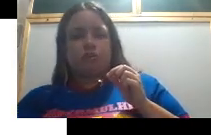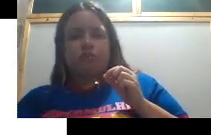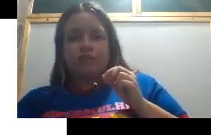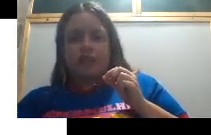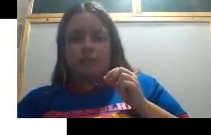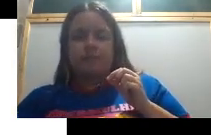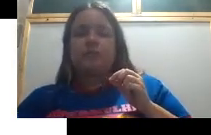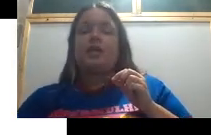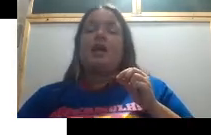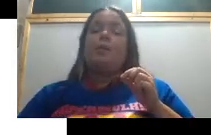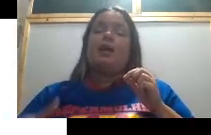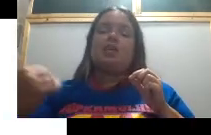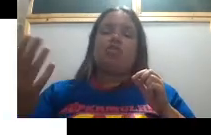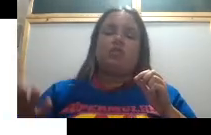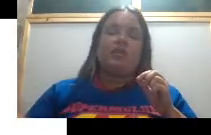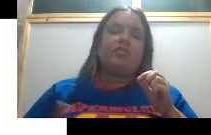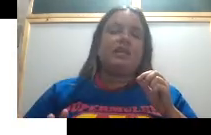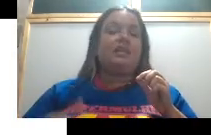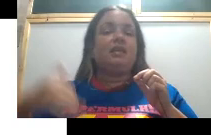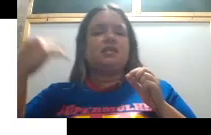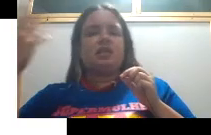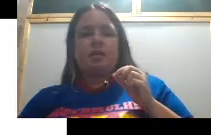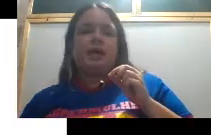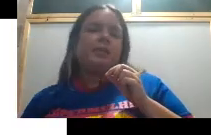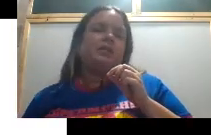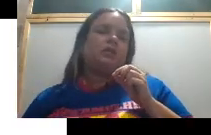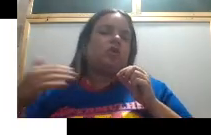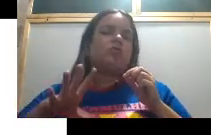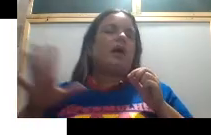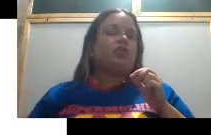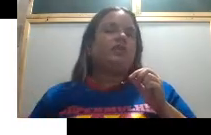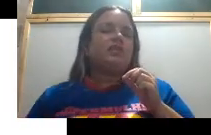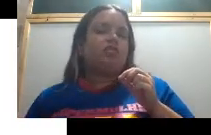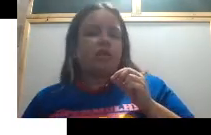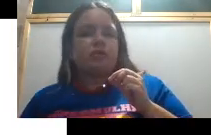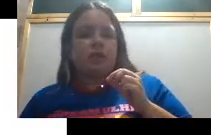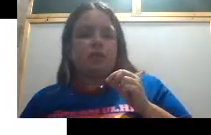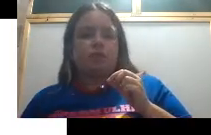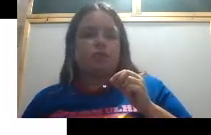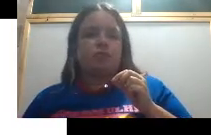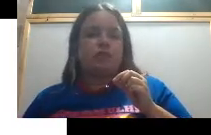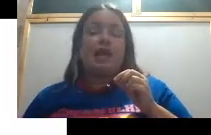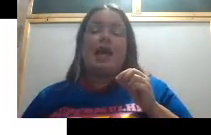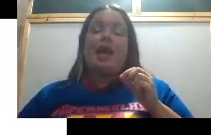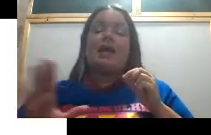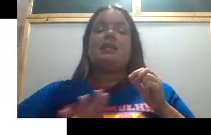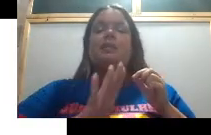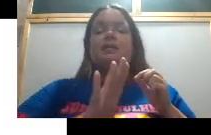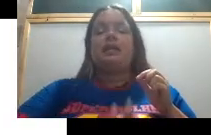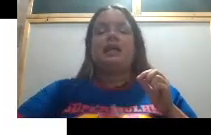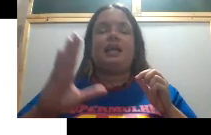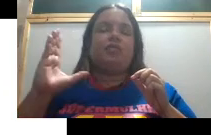o Distrito Federal mas a gente vai ver que nem sempre a bandeira do nosso país foi desse jeito não